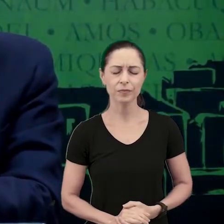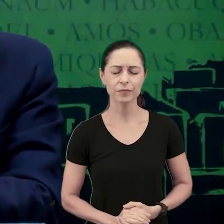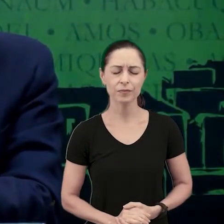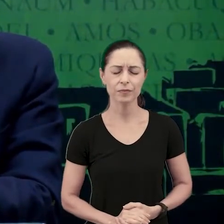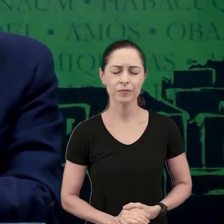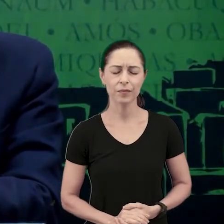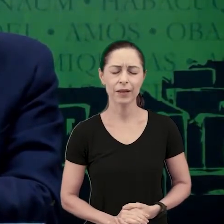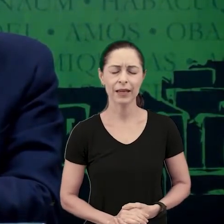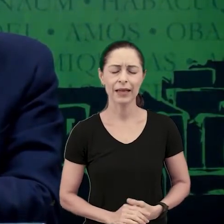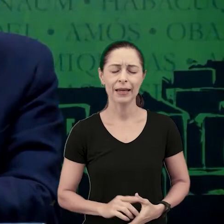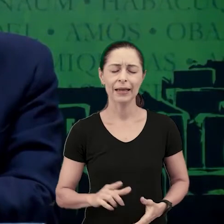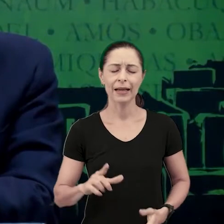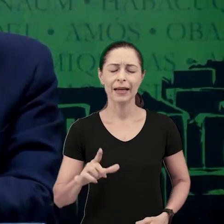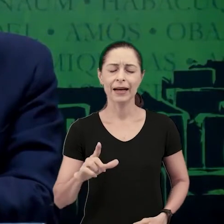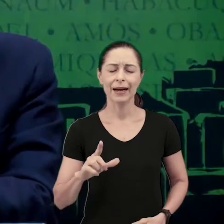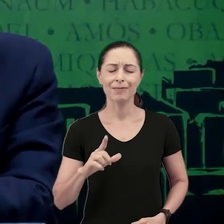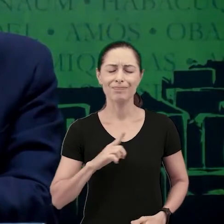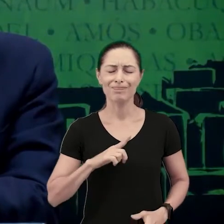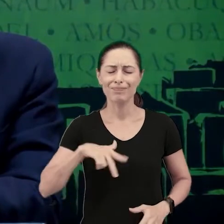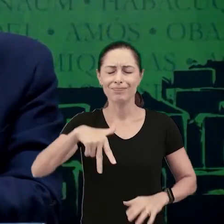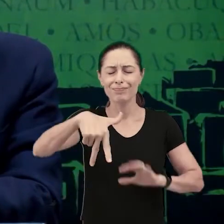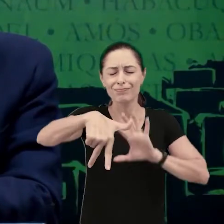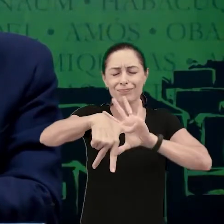onde há tantos desvios,